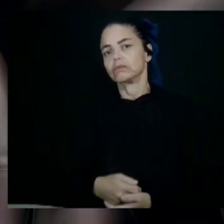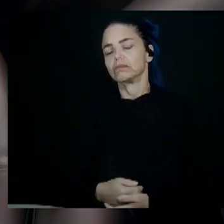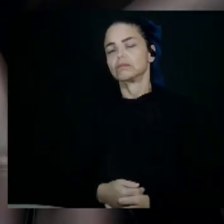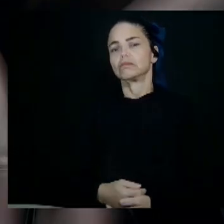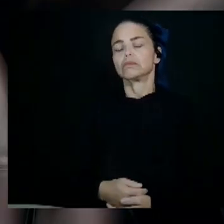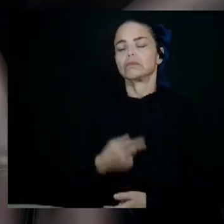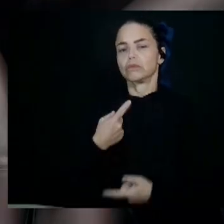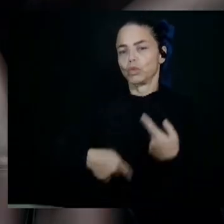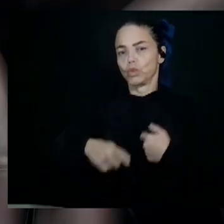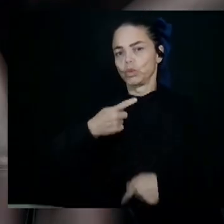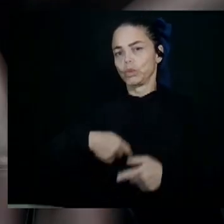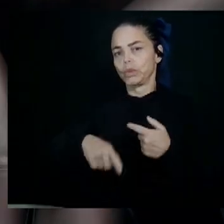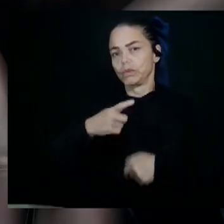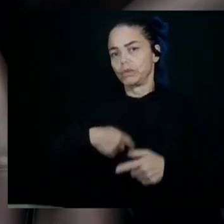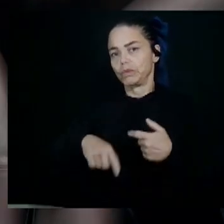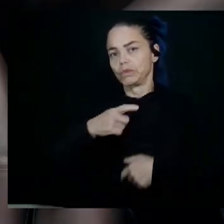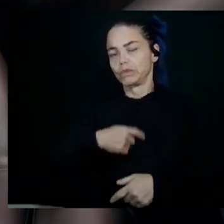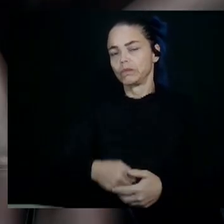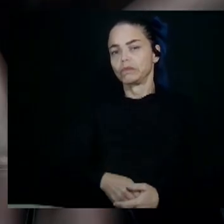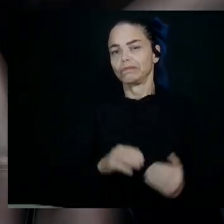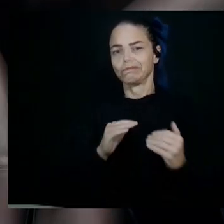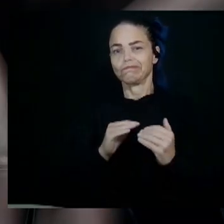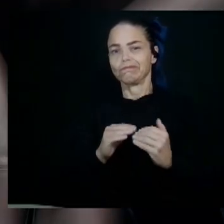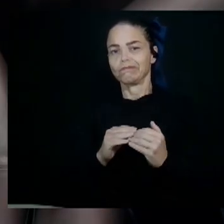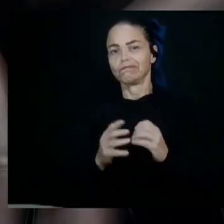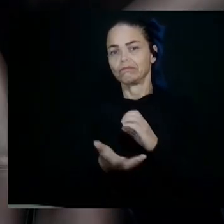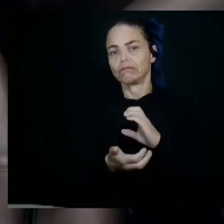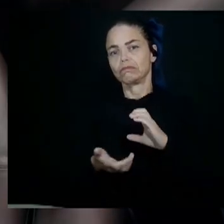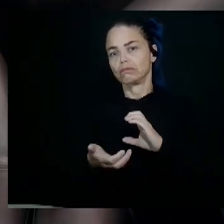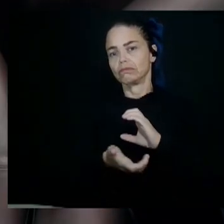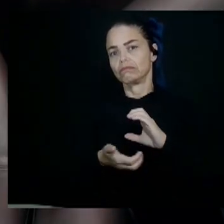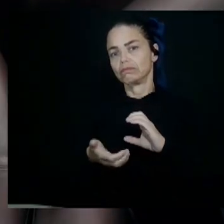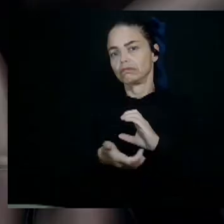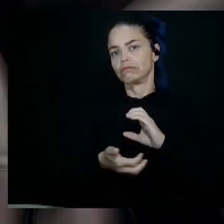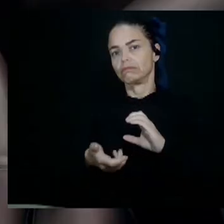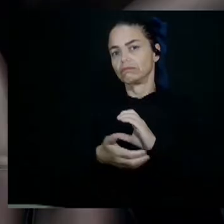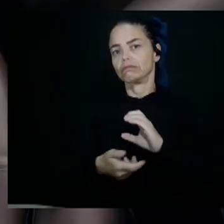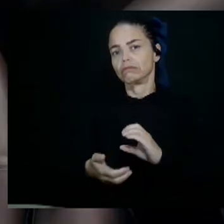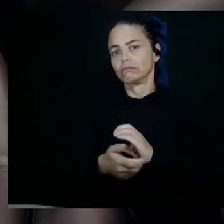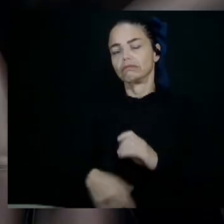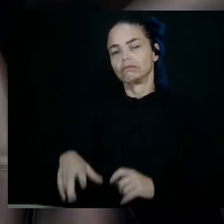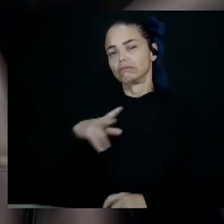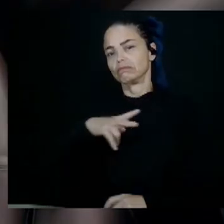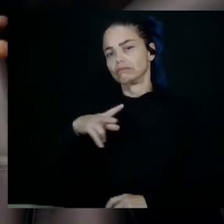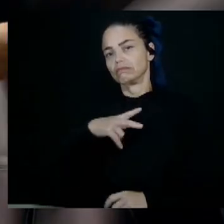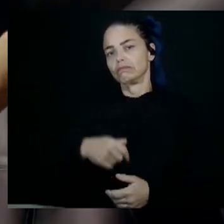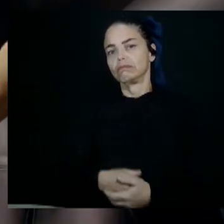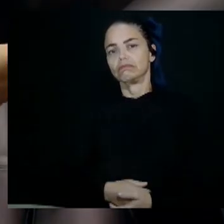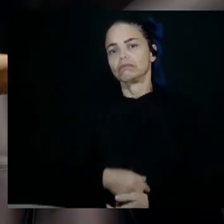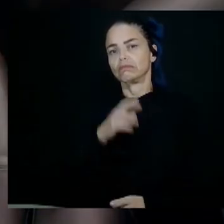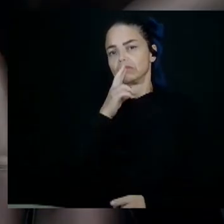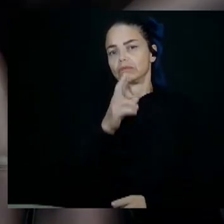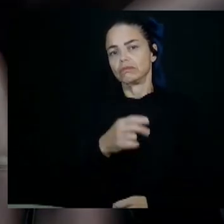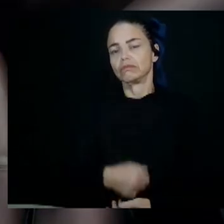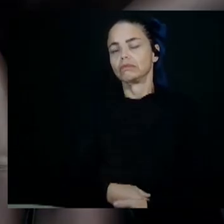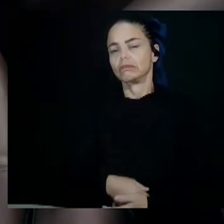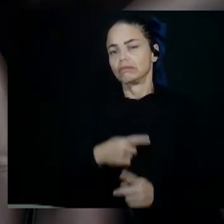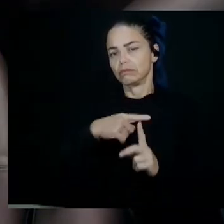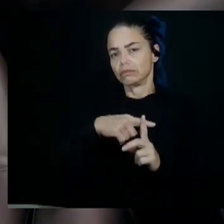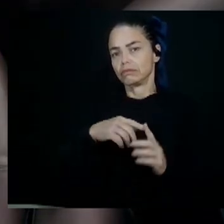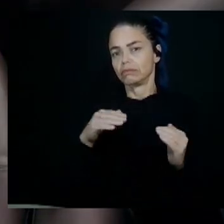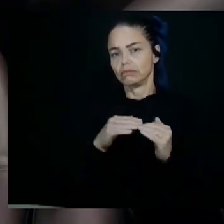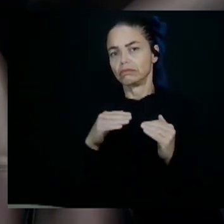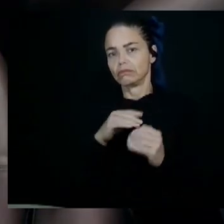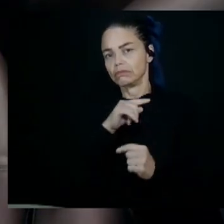metabolismo. Mas esse ajuste de calorias também é algo muito individual para trazer respostas mais positivas de acordo com o objetivo de